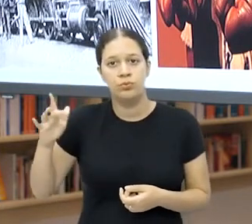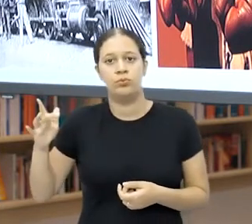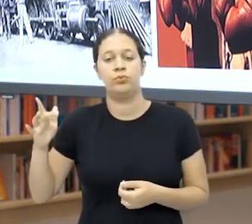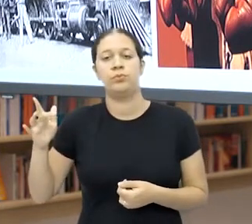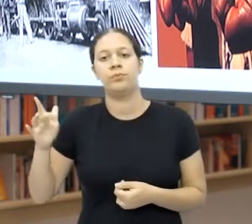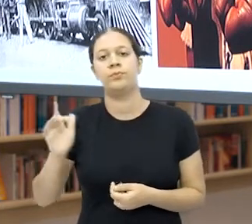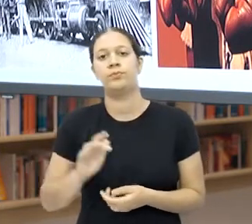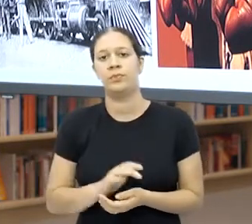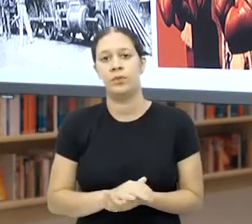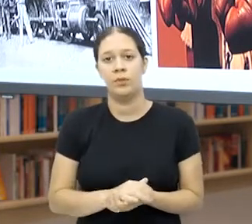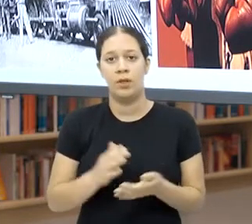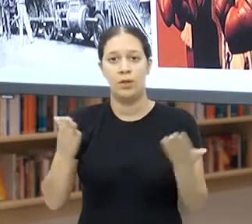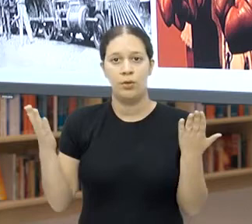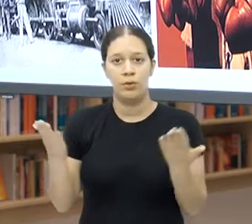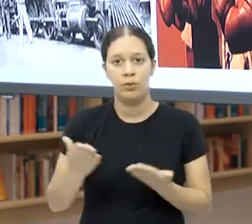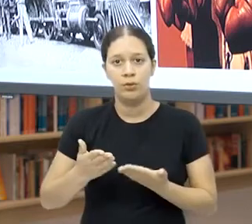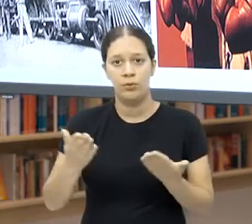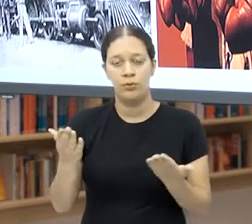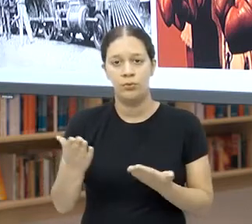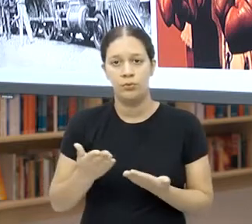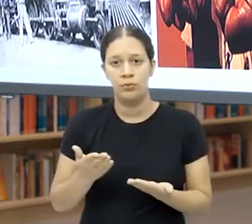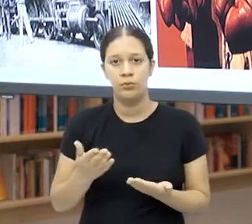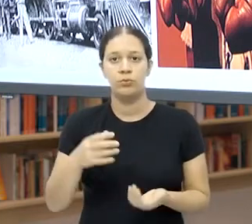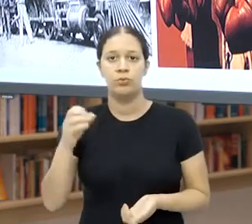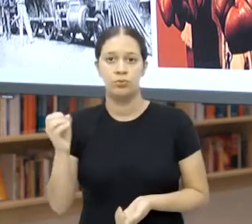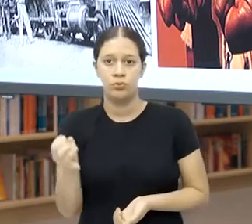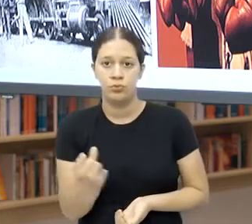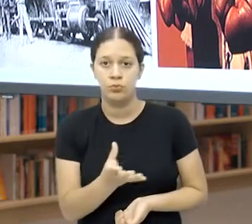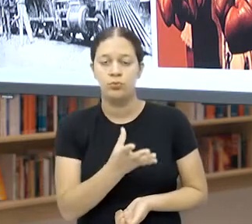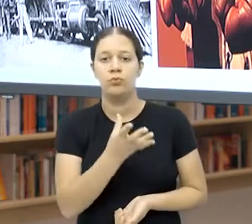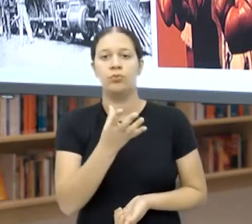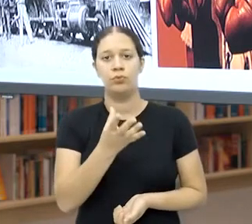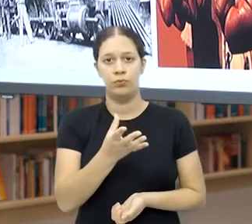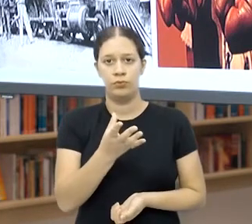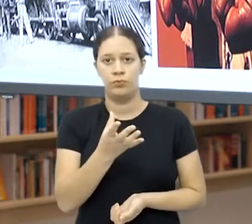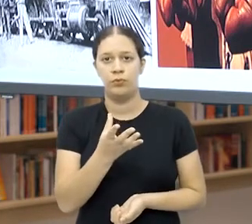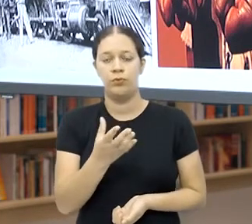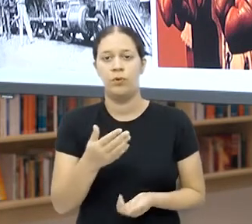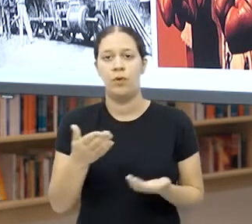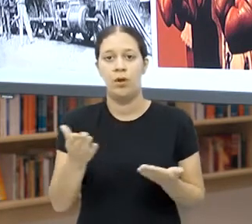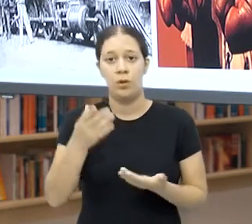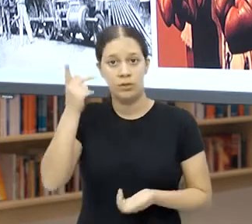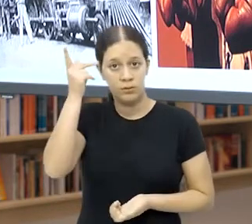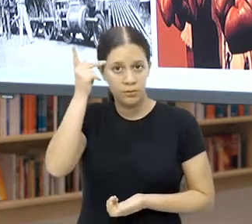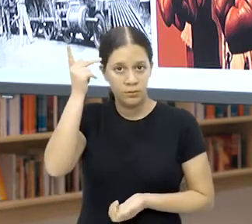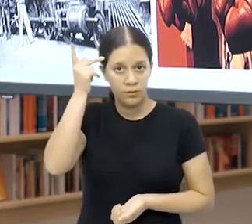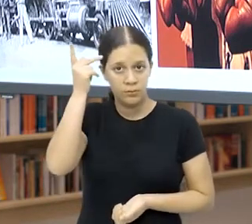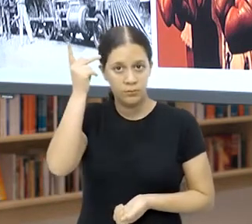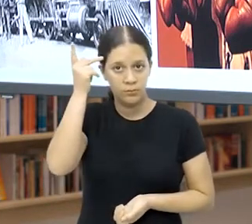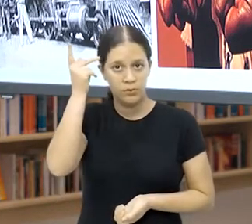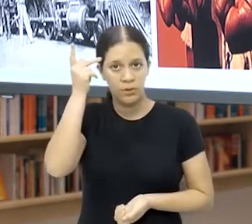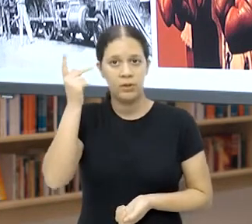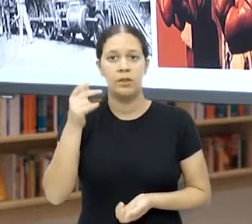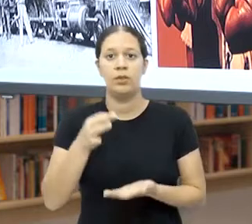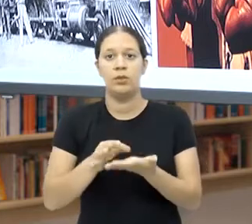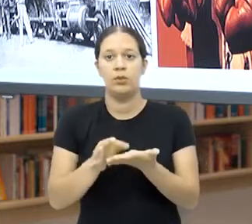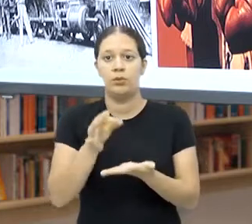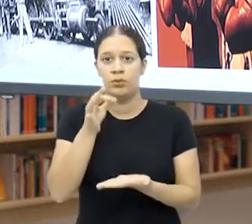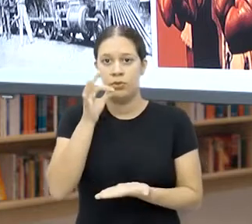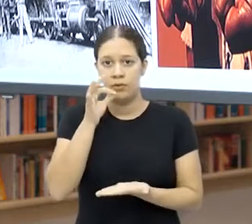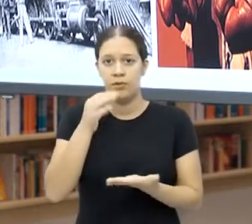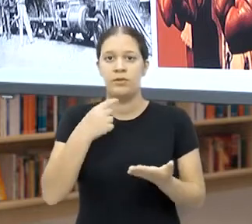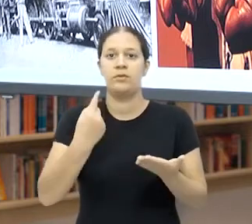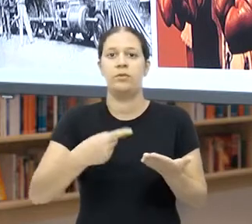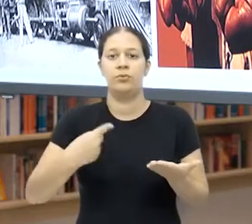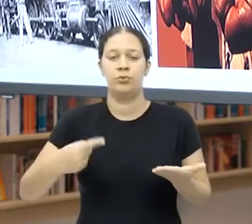diamante. E agora, o novo eixo central, tá certo? É São Paulo, com a produção do café. Está na